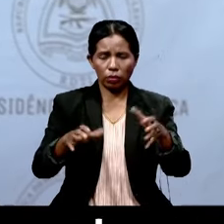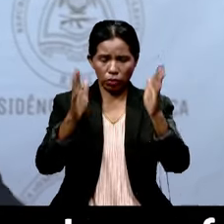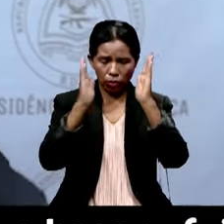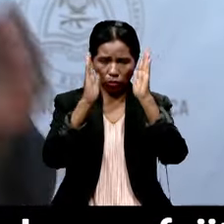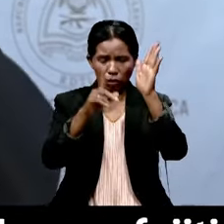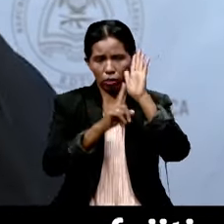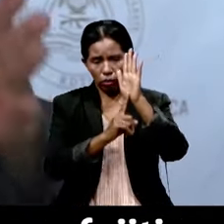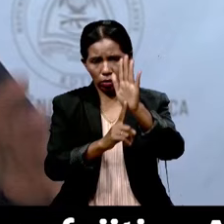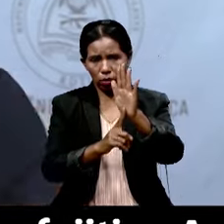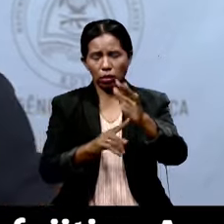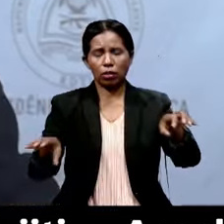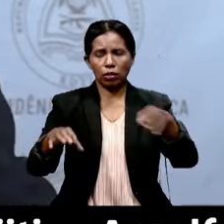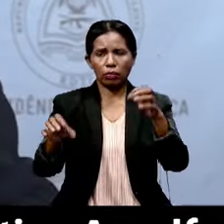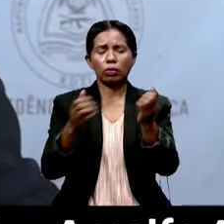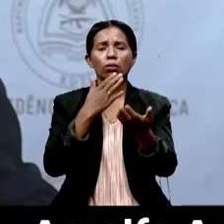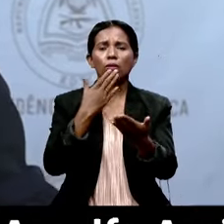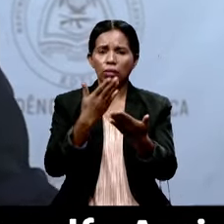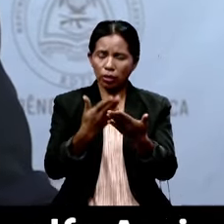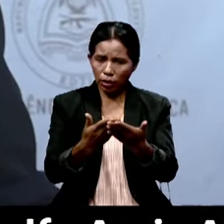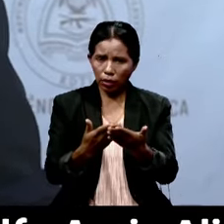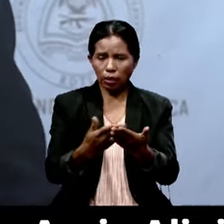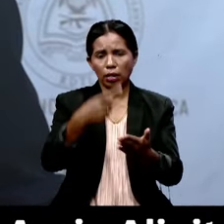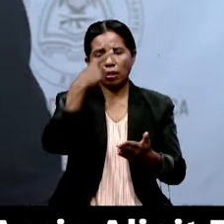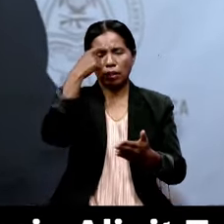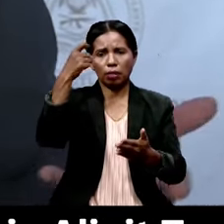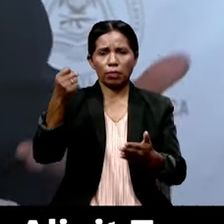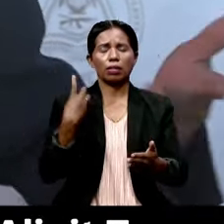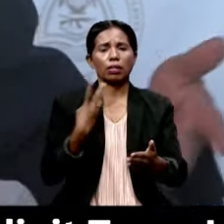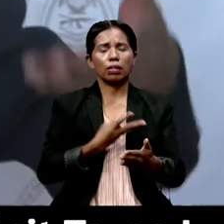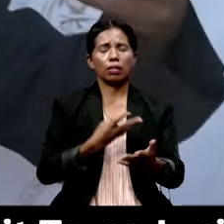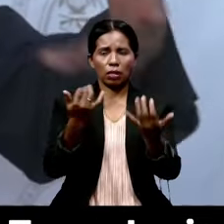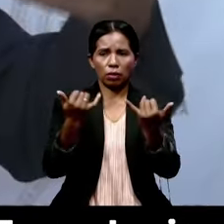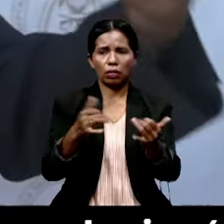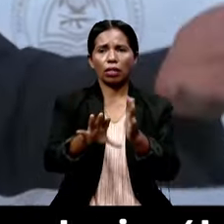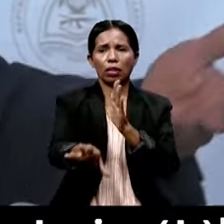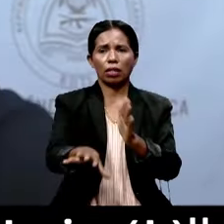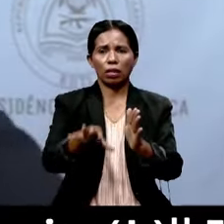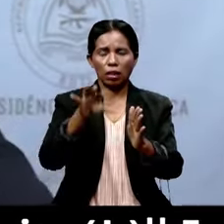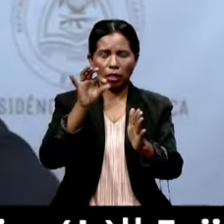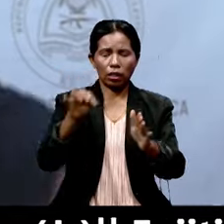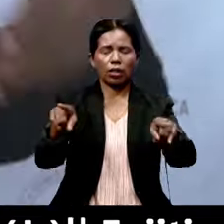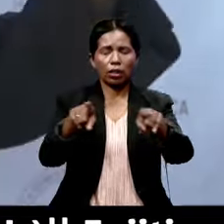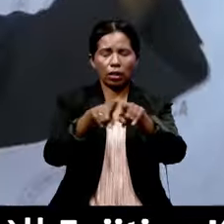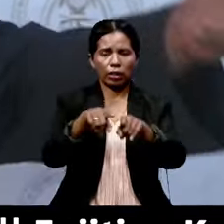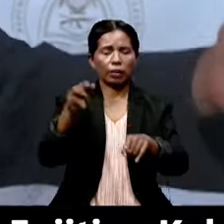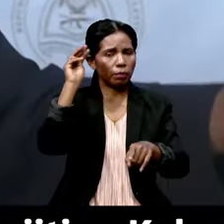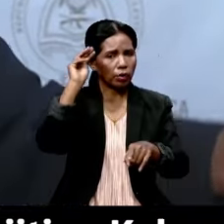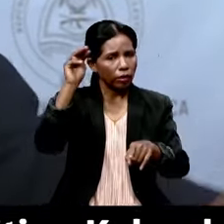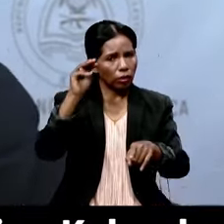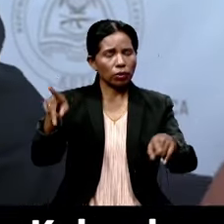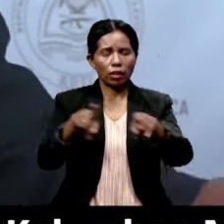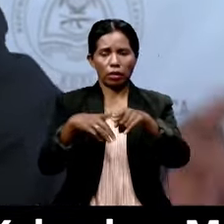transparência, serviço ao dia, também, e de agora retancar cargo nesse ministro, nesse